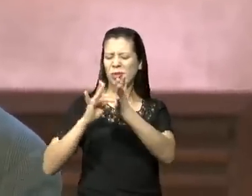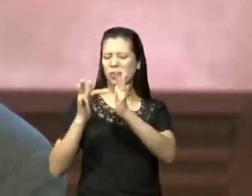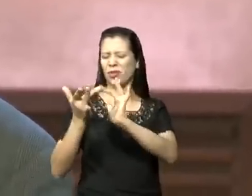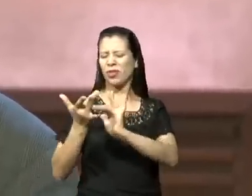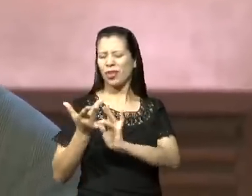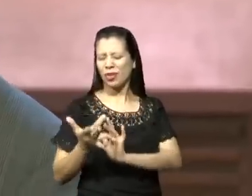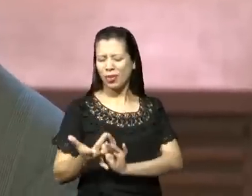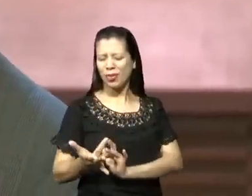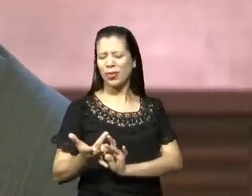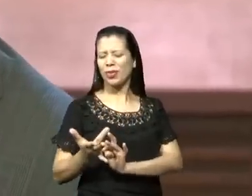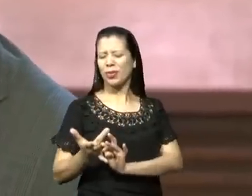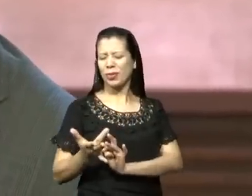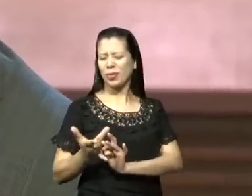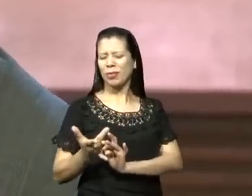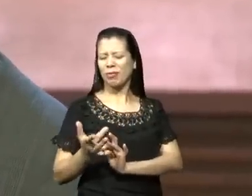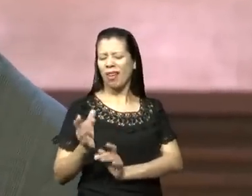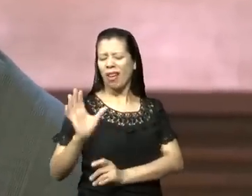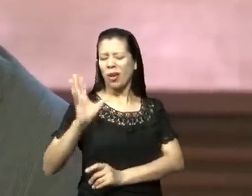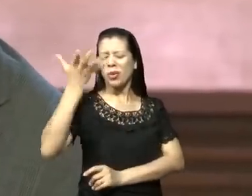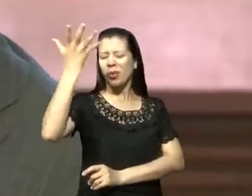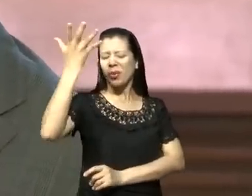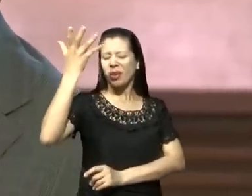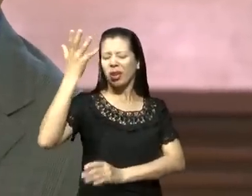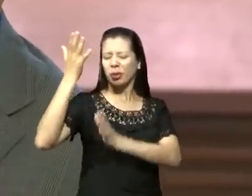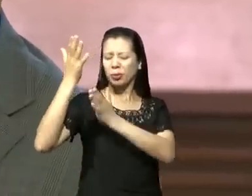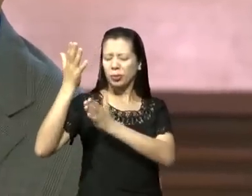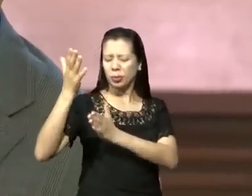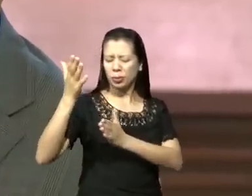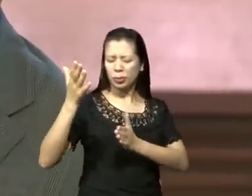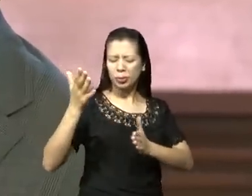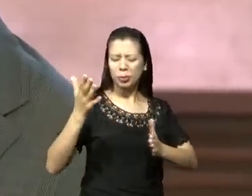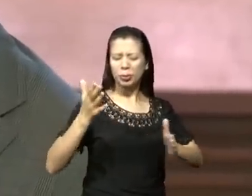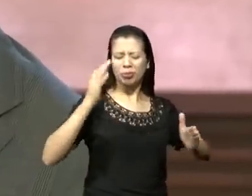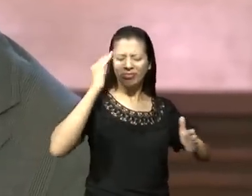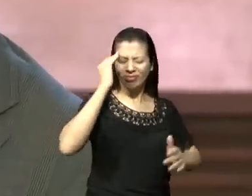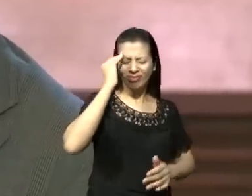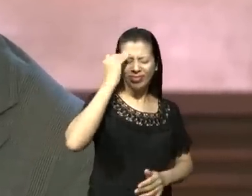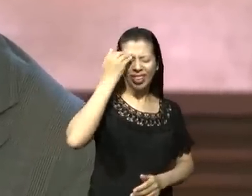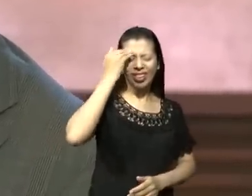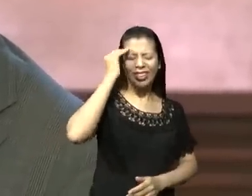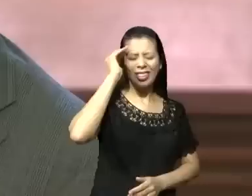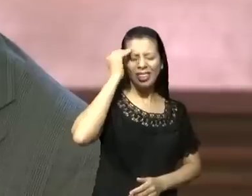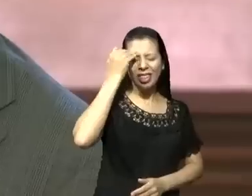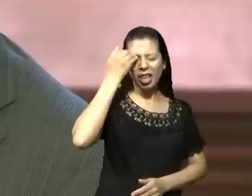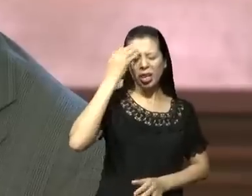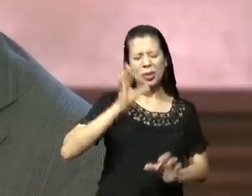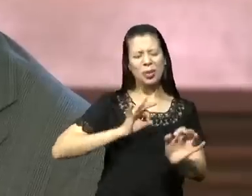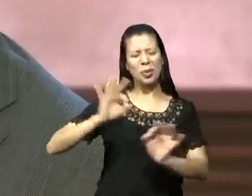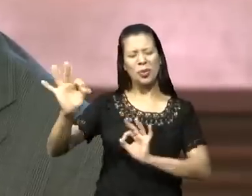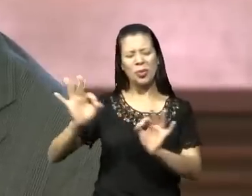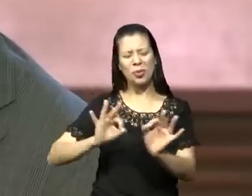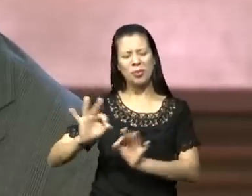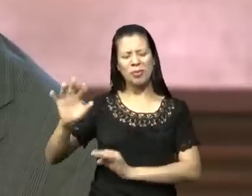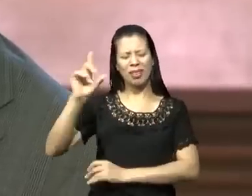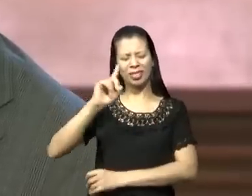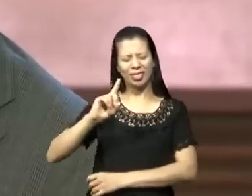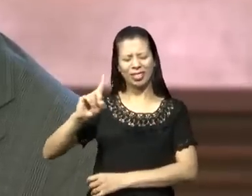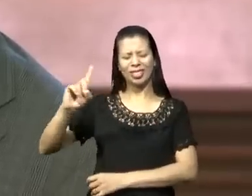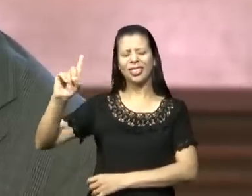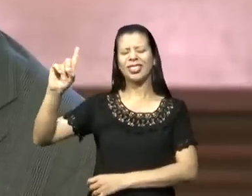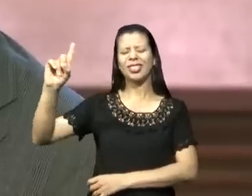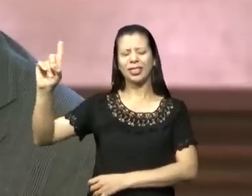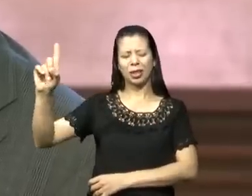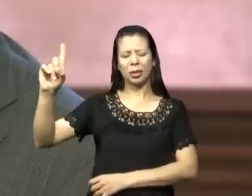para que um dia o Cristo encarnado que andasse entre os homens pudesse ser reconhecido em figura humana mesmo que